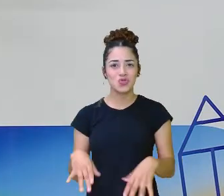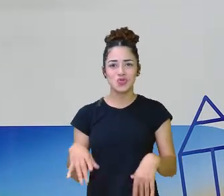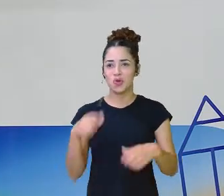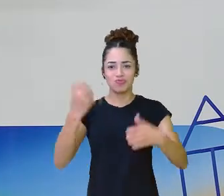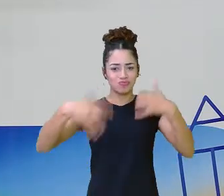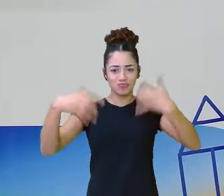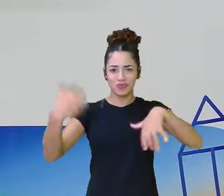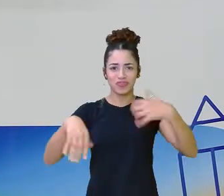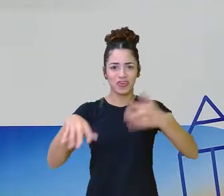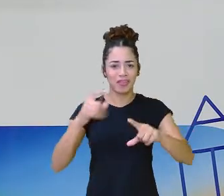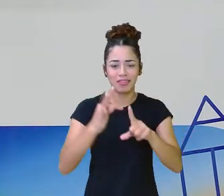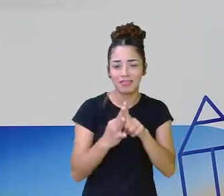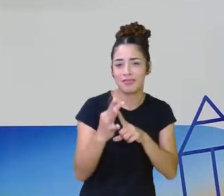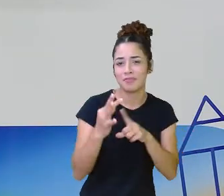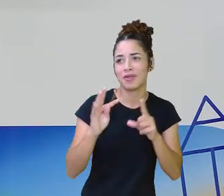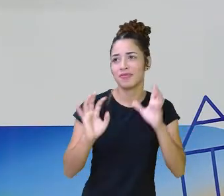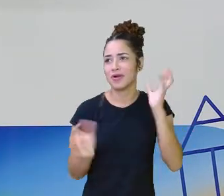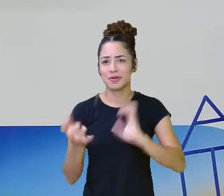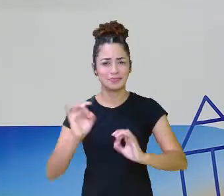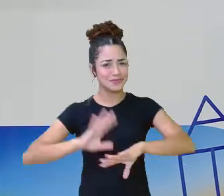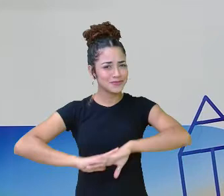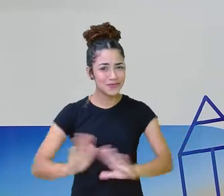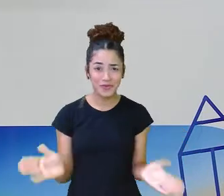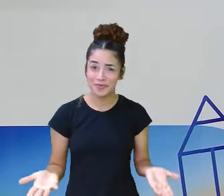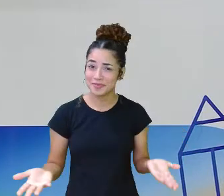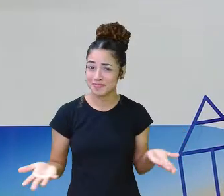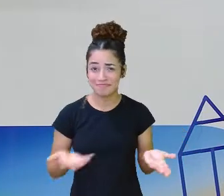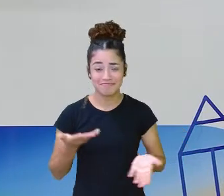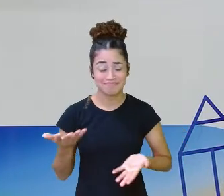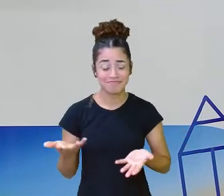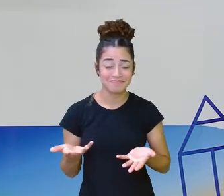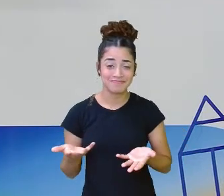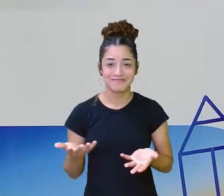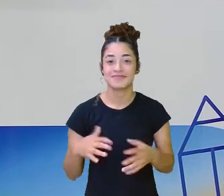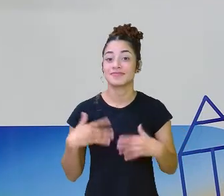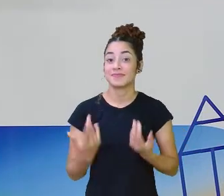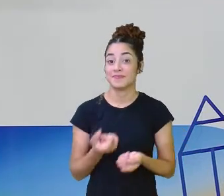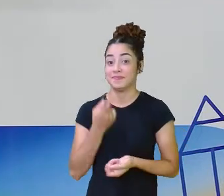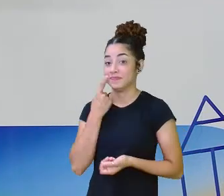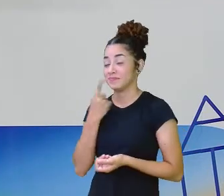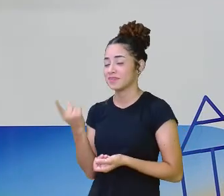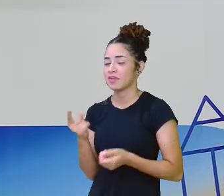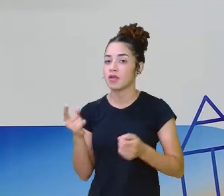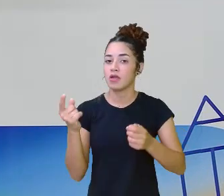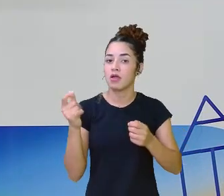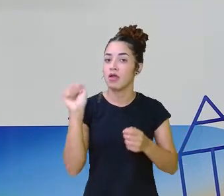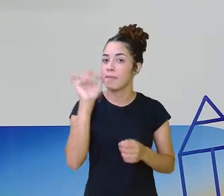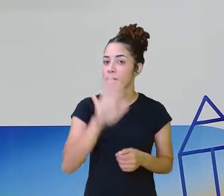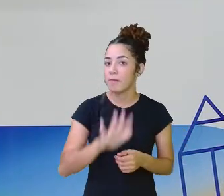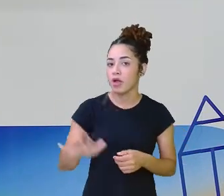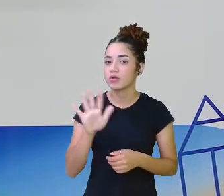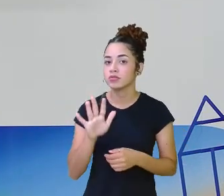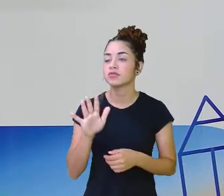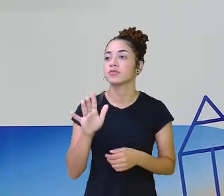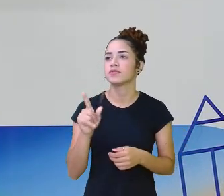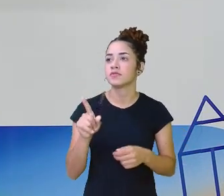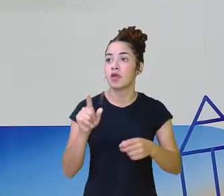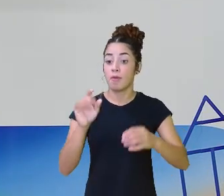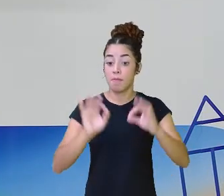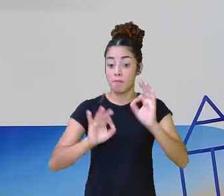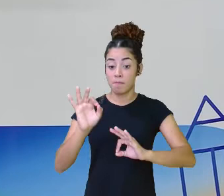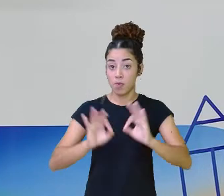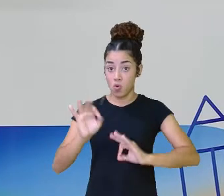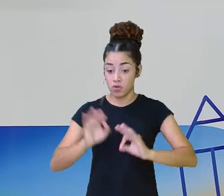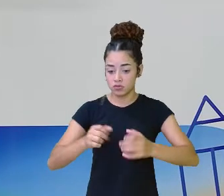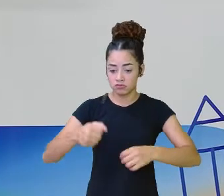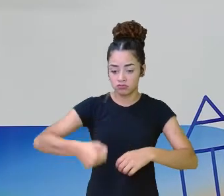e clima, gente, mais nada. E olha só, aqui, pela essa imagem, a gente observa que quando a Ana for organizar as coisas